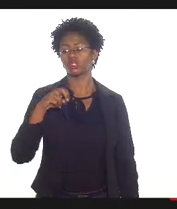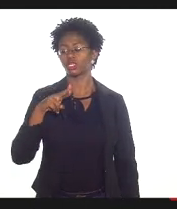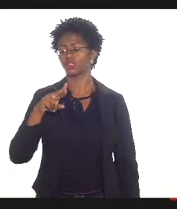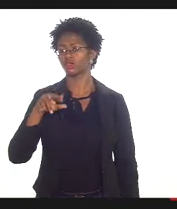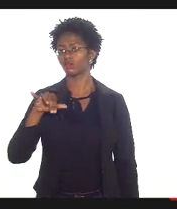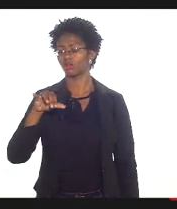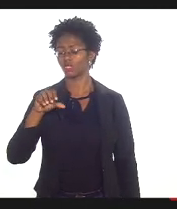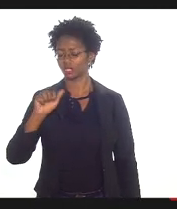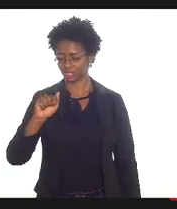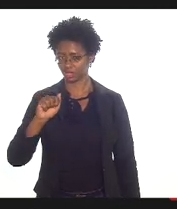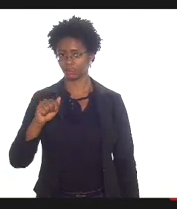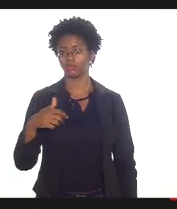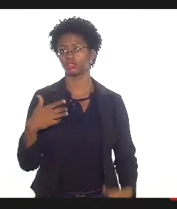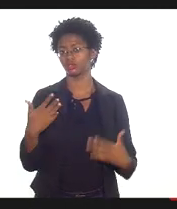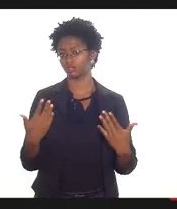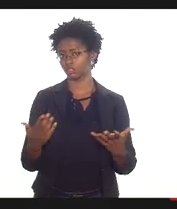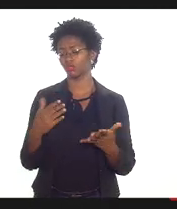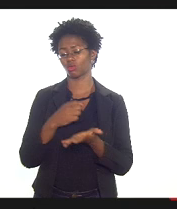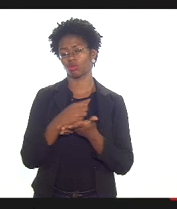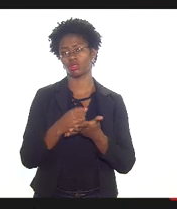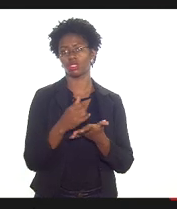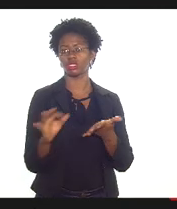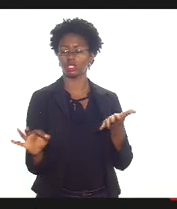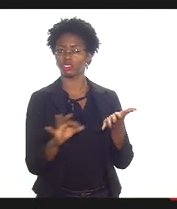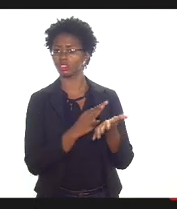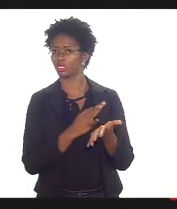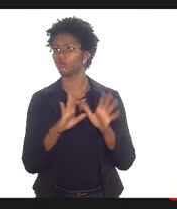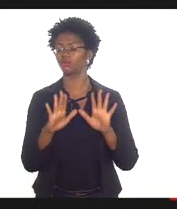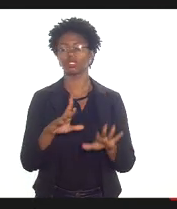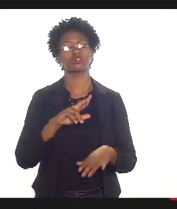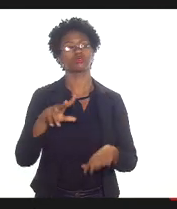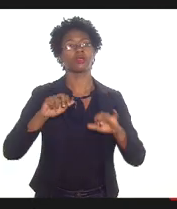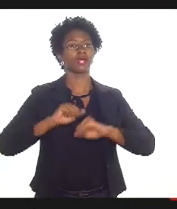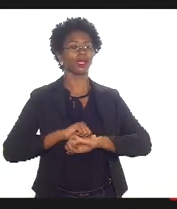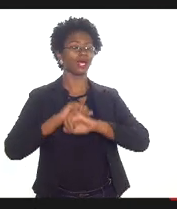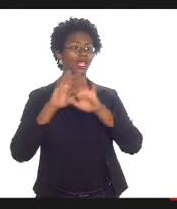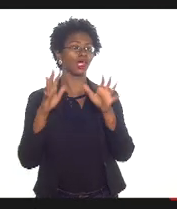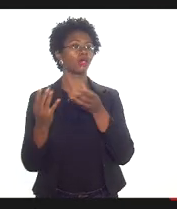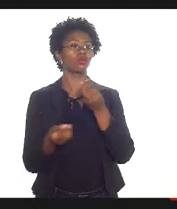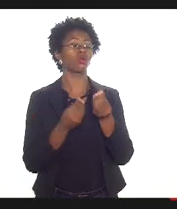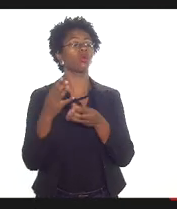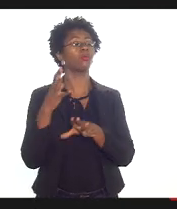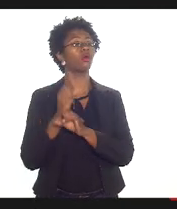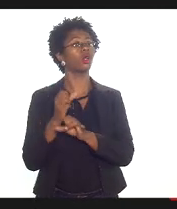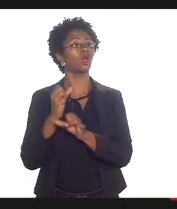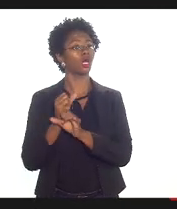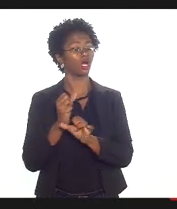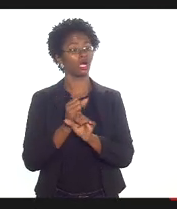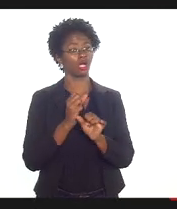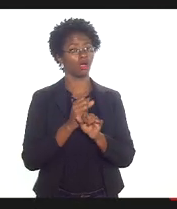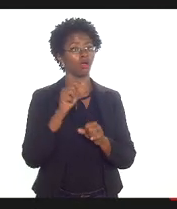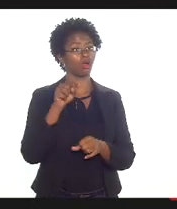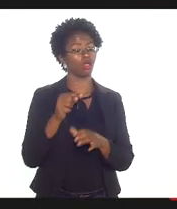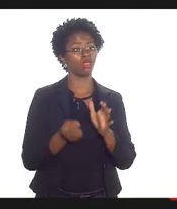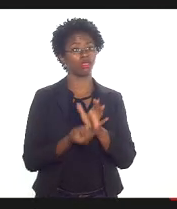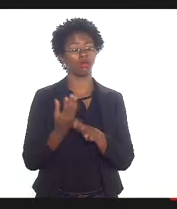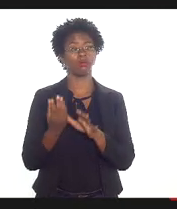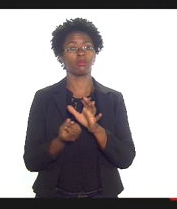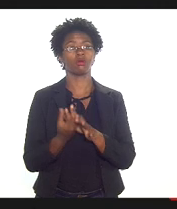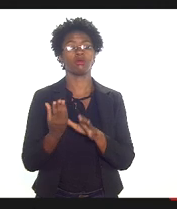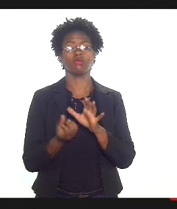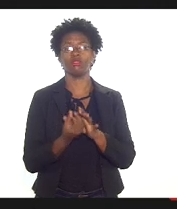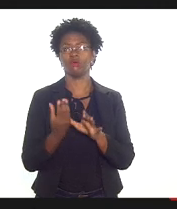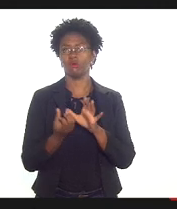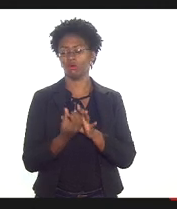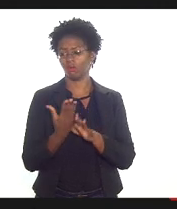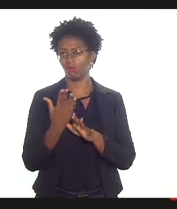contrato assinado, mas não fica claro como é que se calcula essa produção